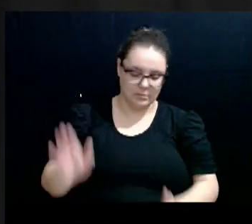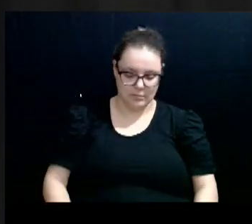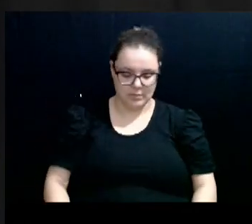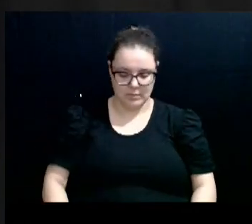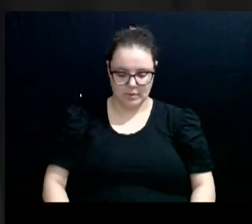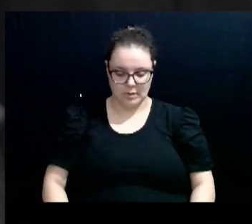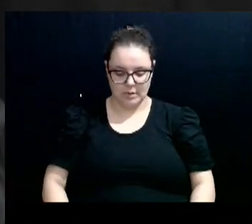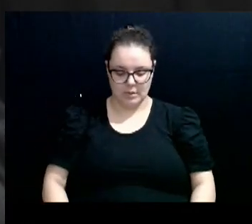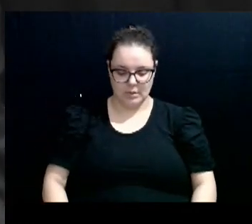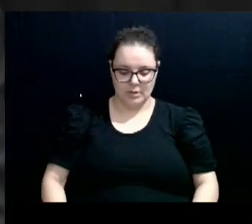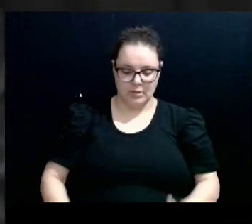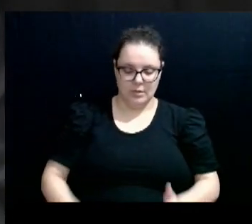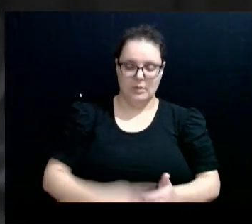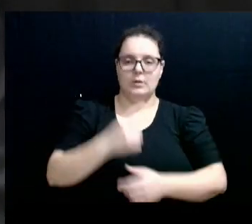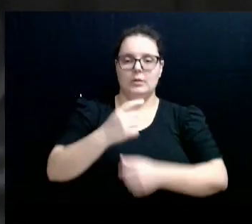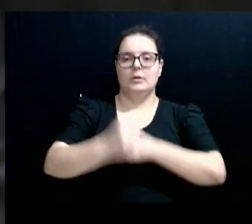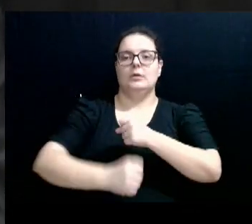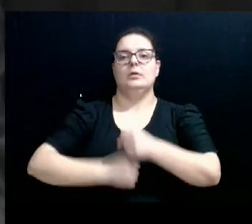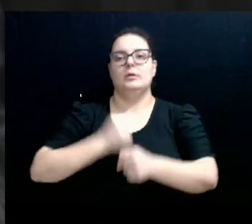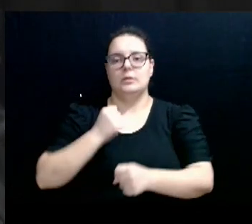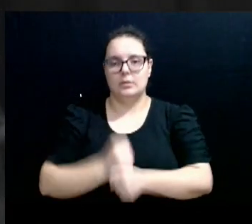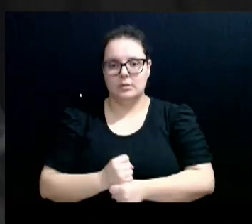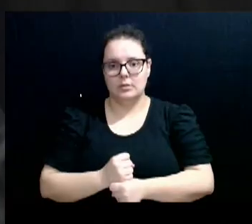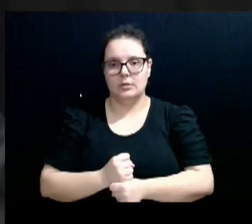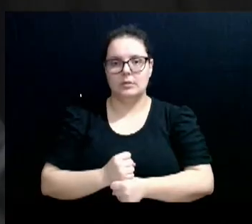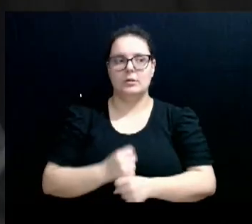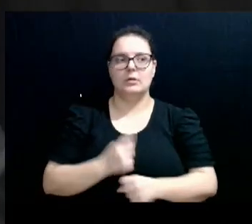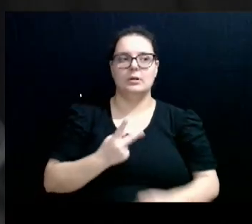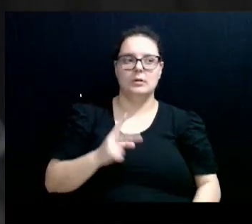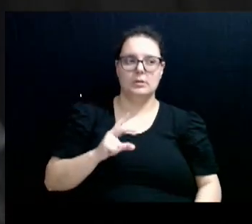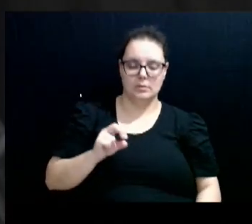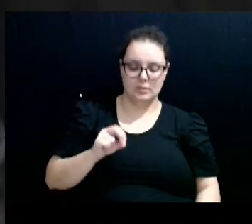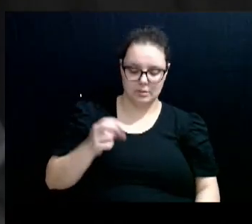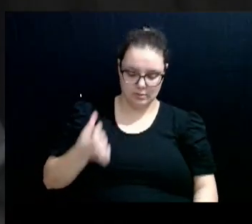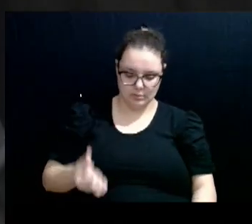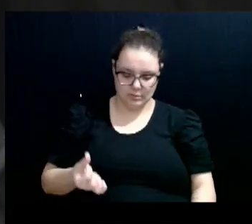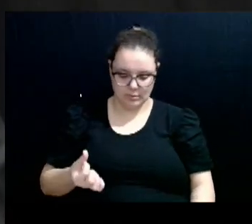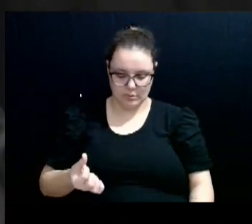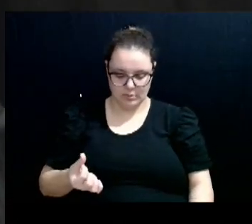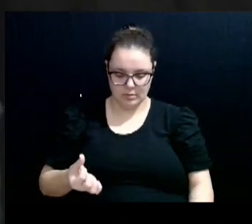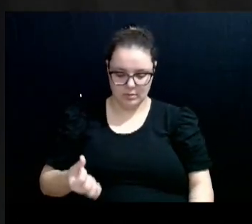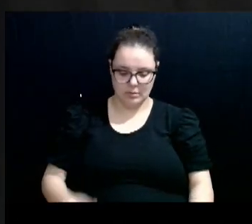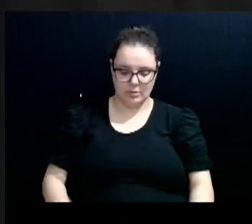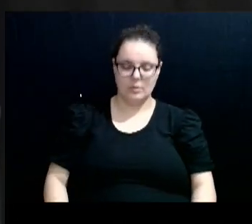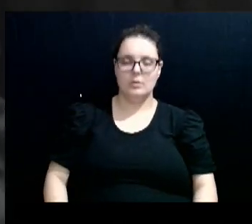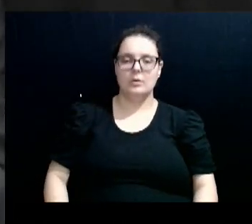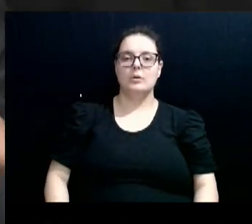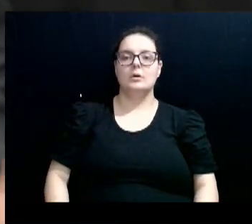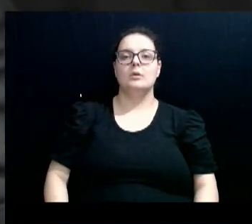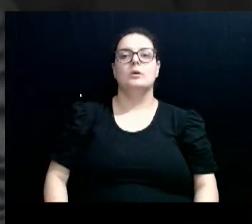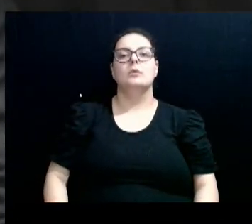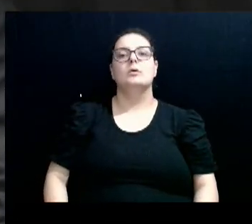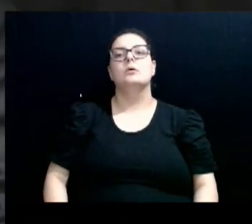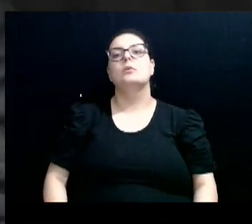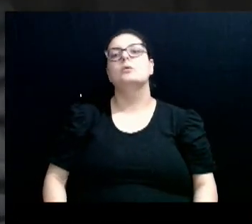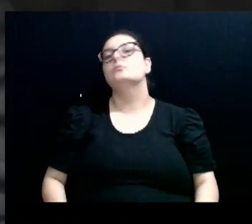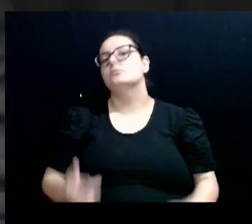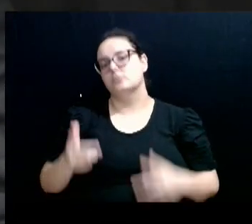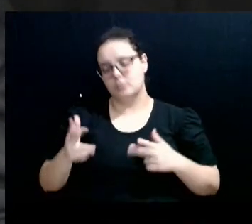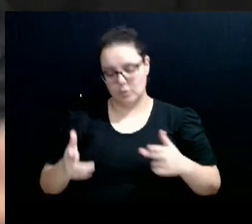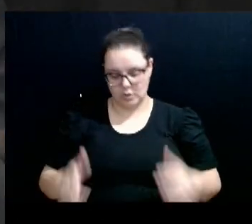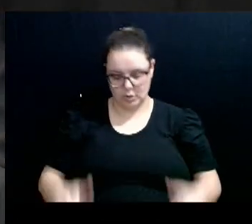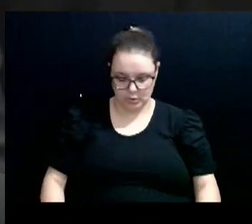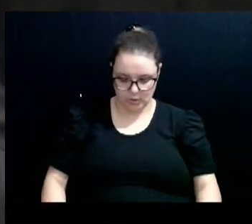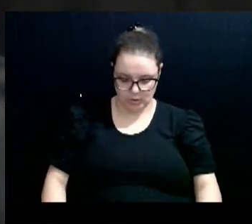ano, acho que foi isso em 2006, 2007, ele agiu da mesma maneira, não, antes, 2000 acho